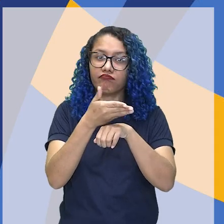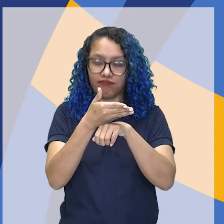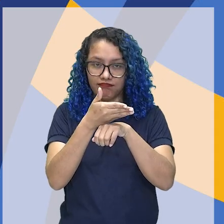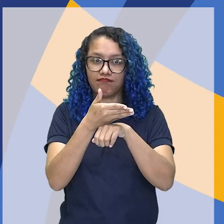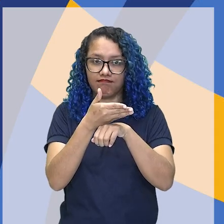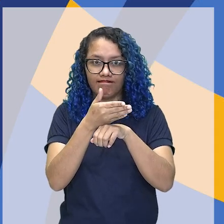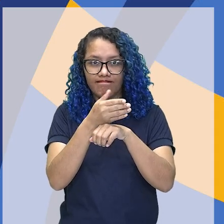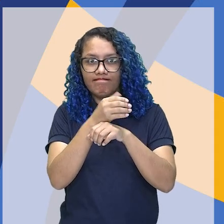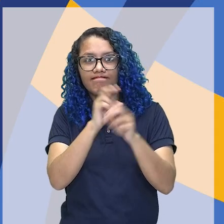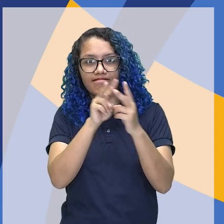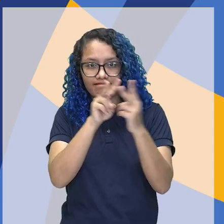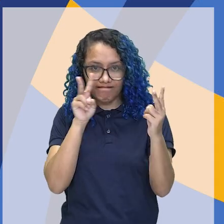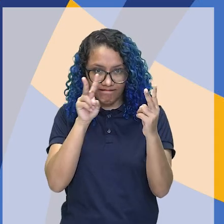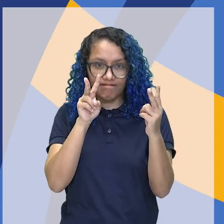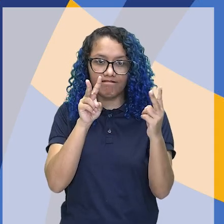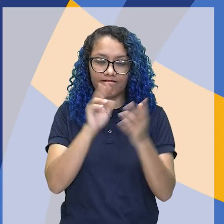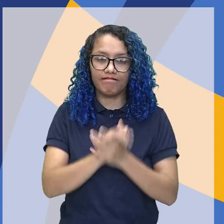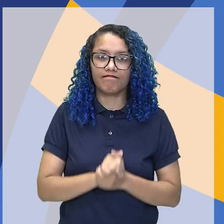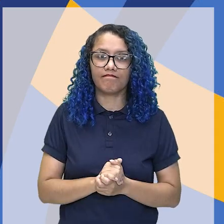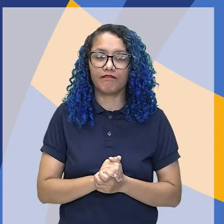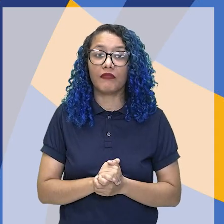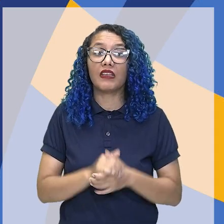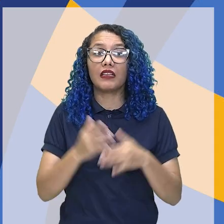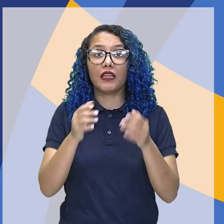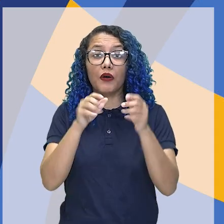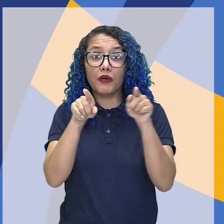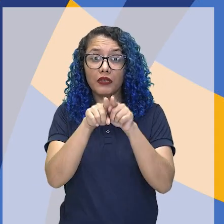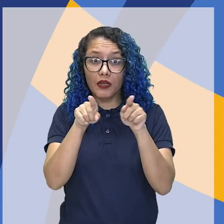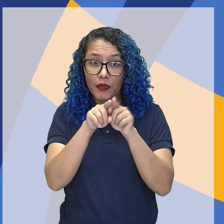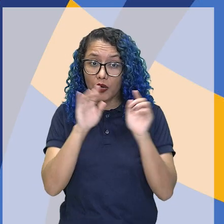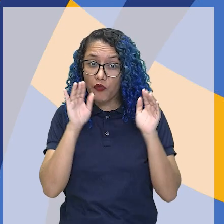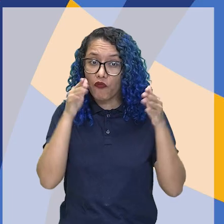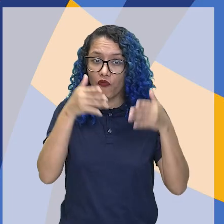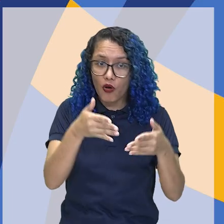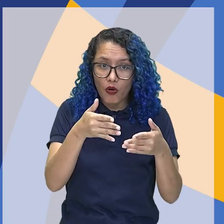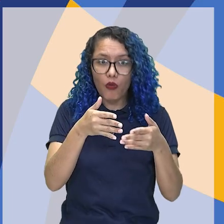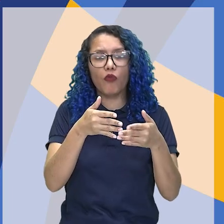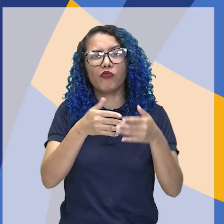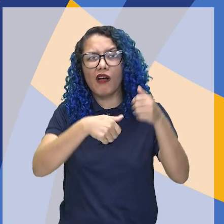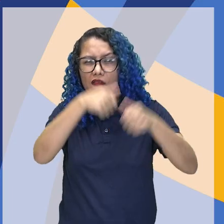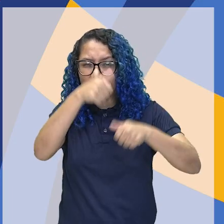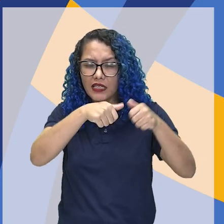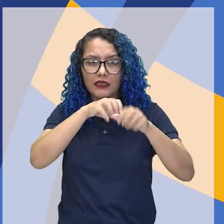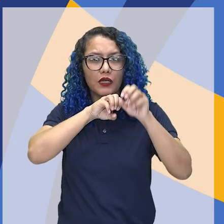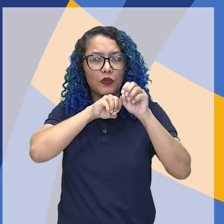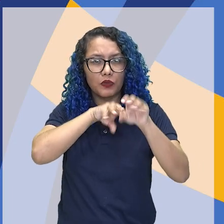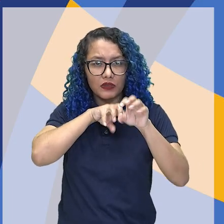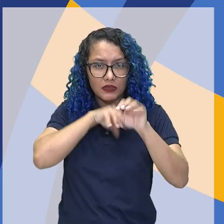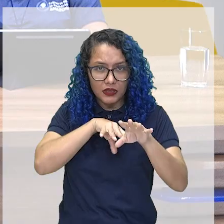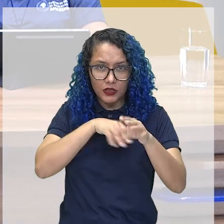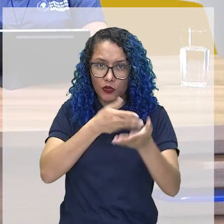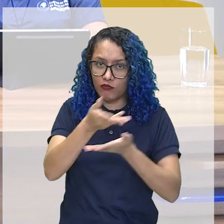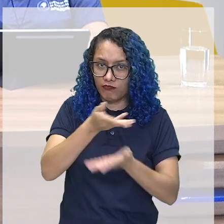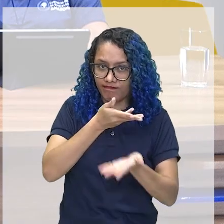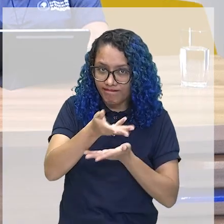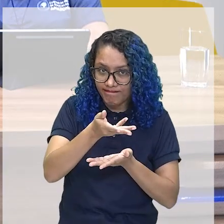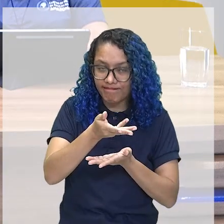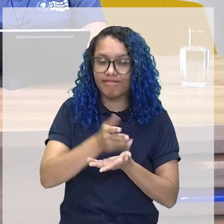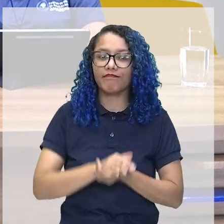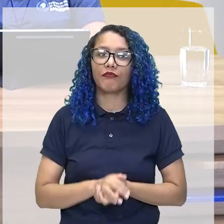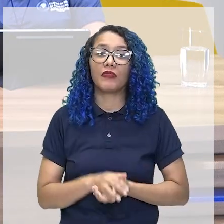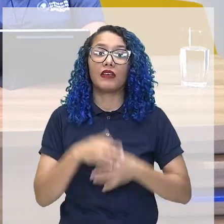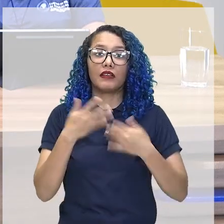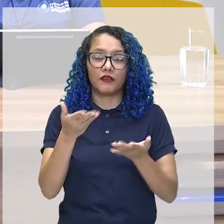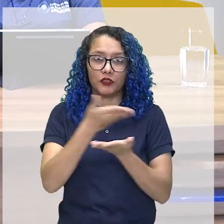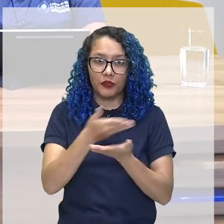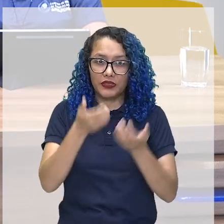físico, né, e o nosso sistema avaliativo aqui no ensino mediado. E a gente vai trabalhar um pouquinho sobre isso, já falando,